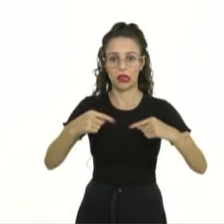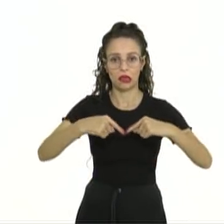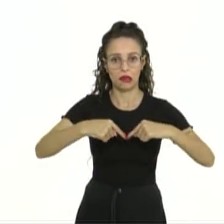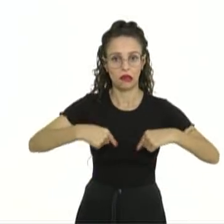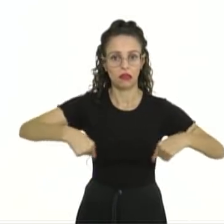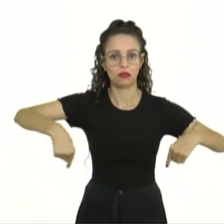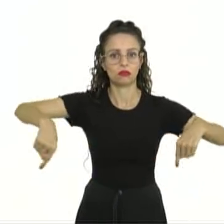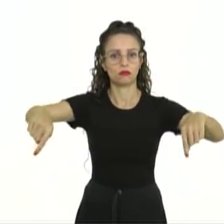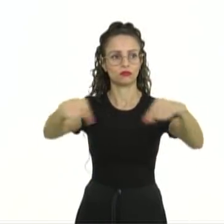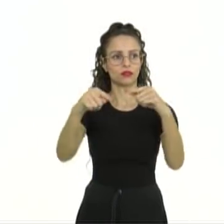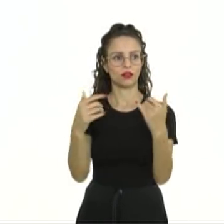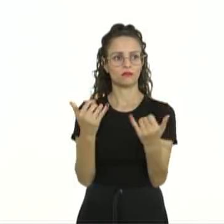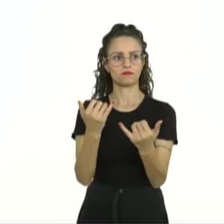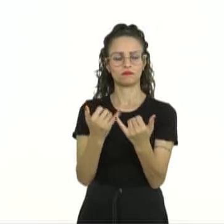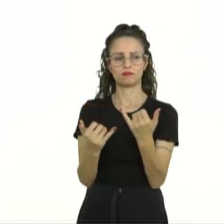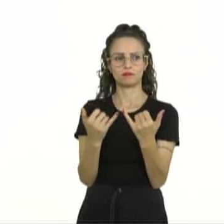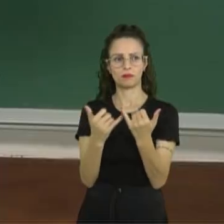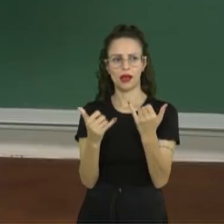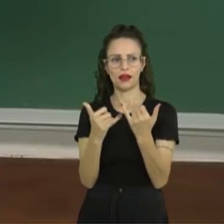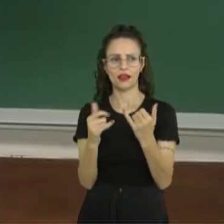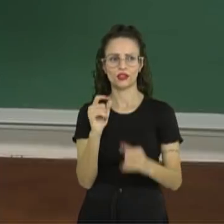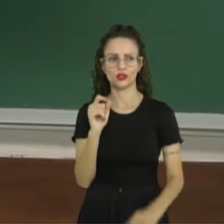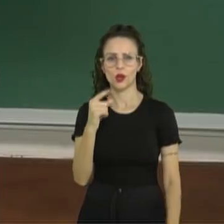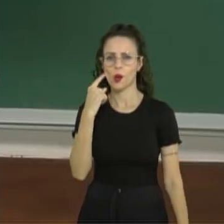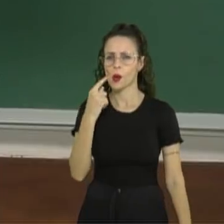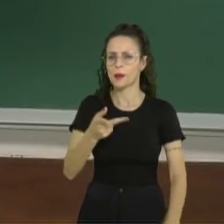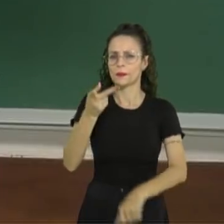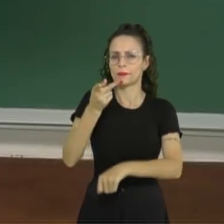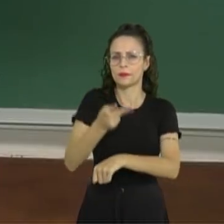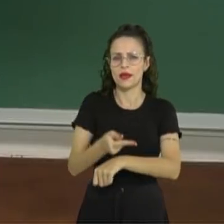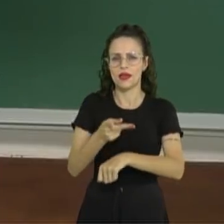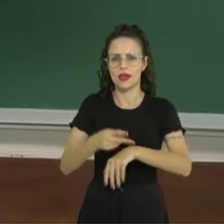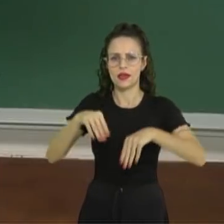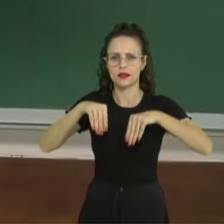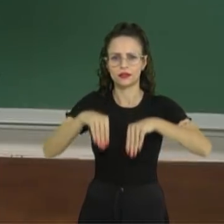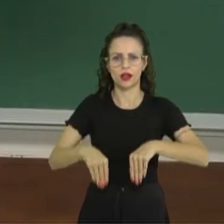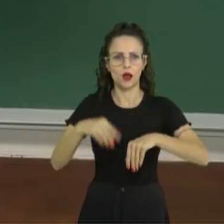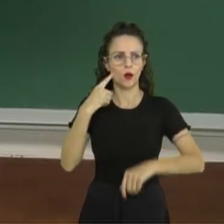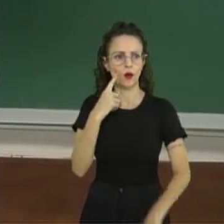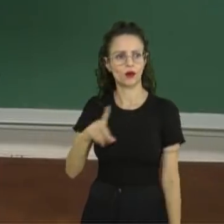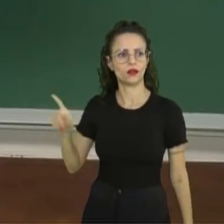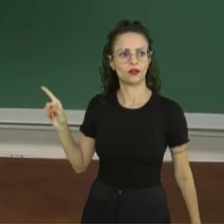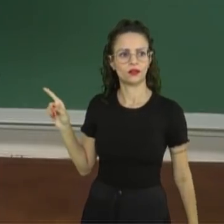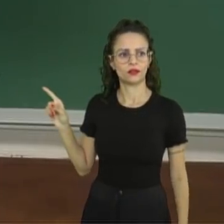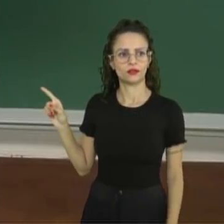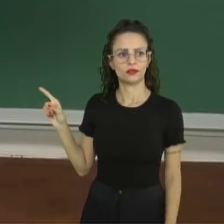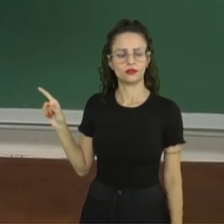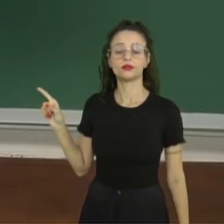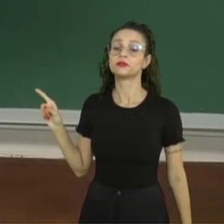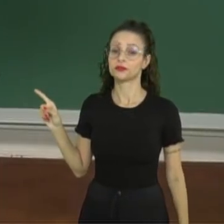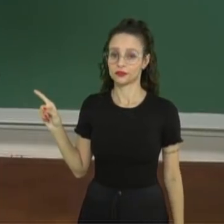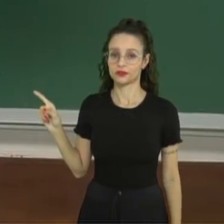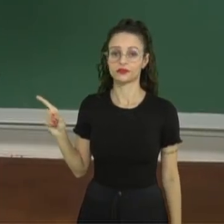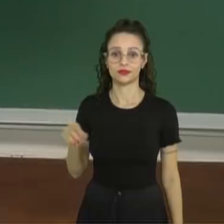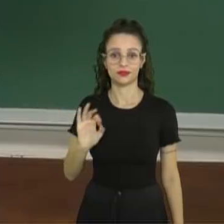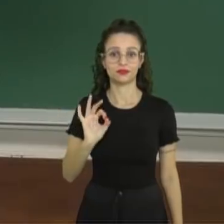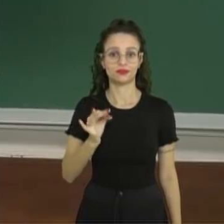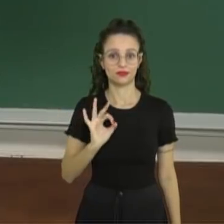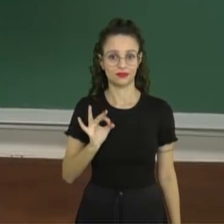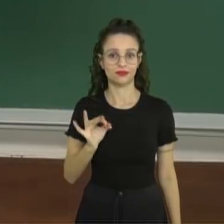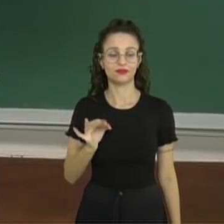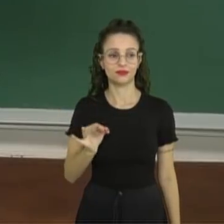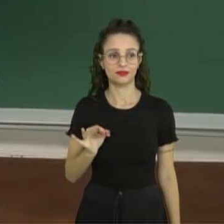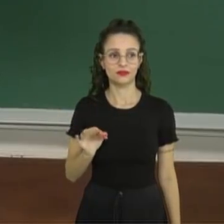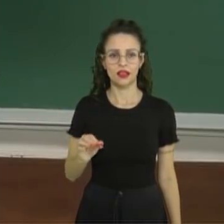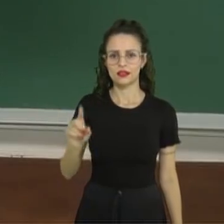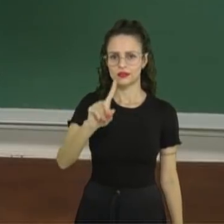redonda, parece aqui algumas marcações de pedra. Observe aqui, galerinha, embaixo aqui, ó. É mesmo, professor?